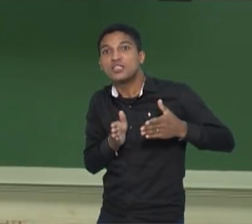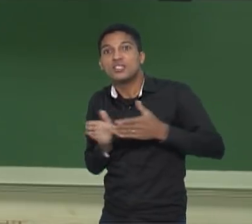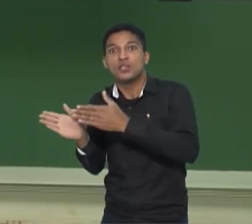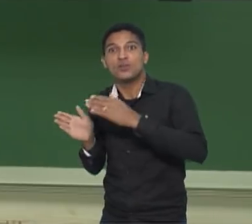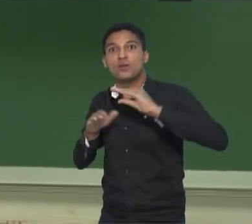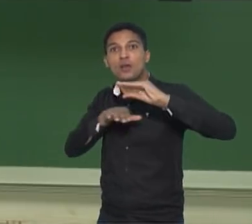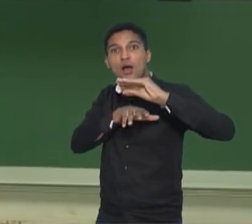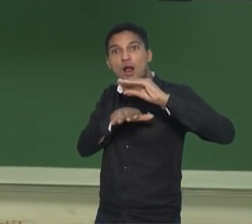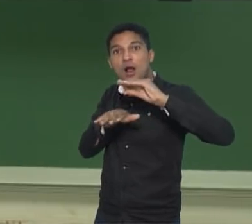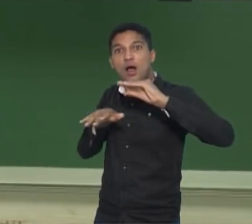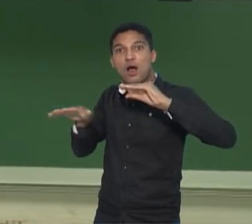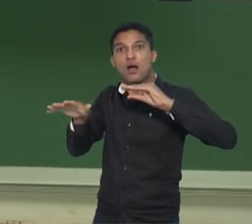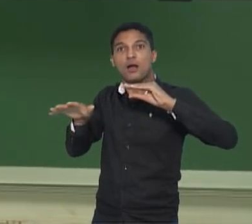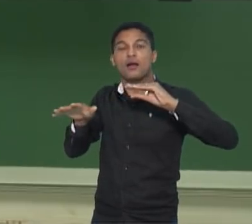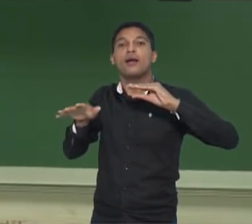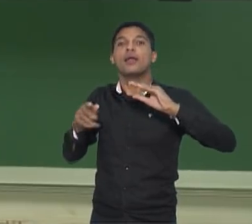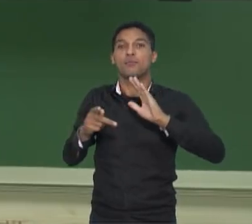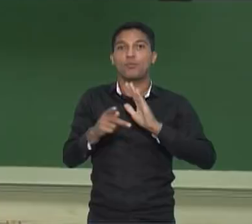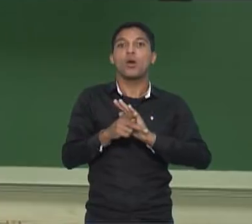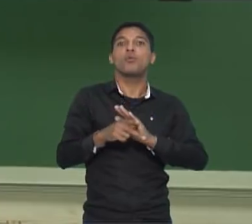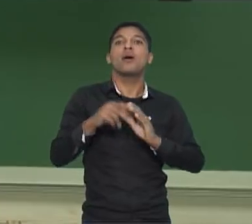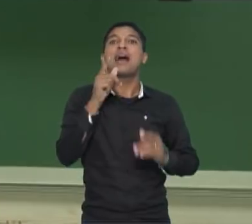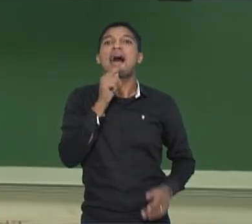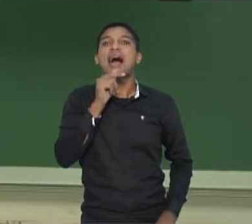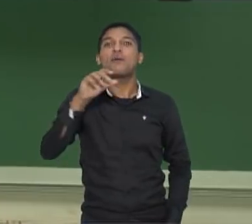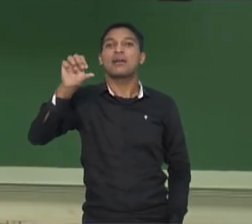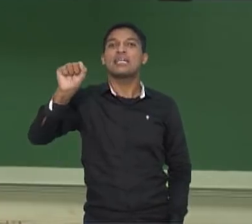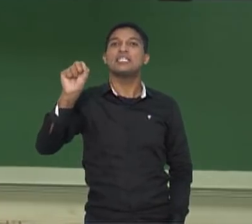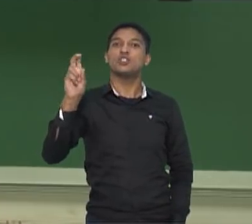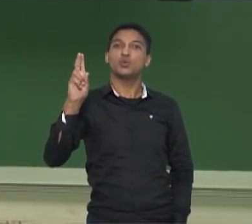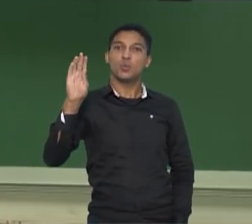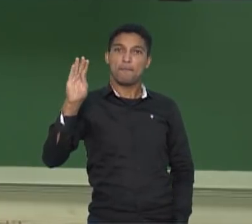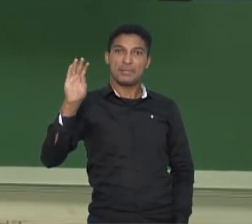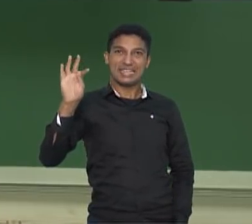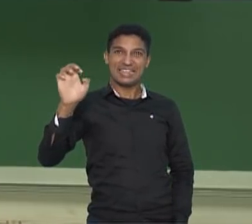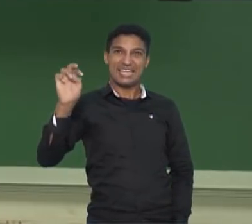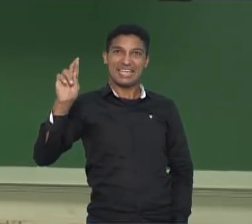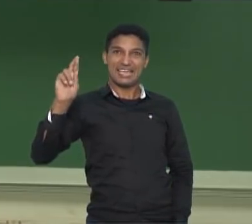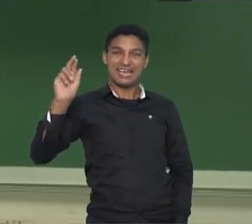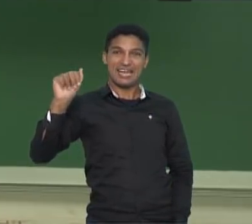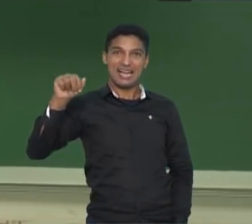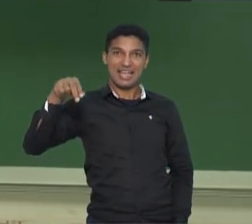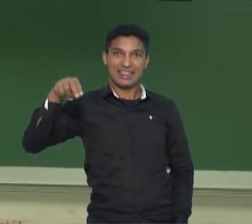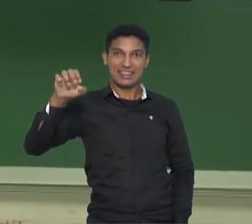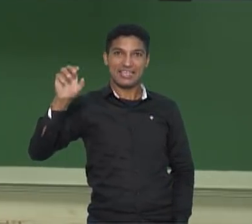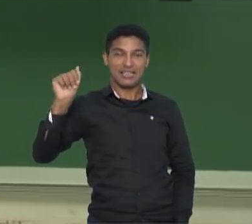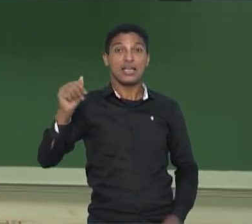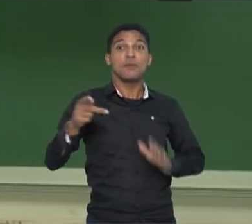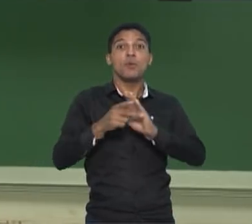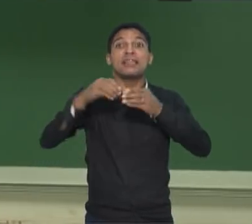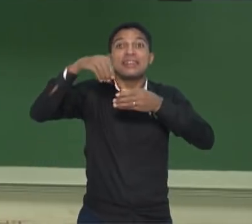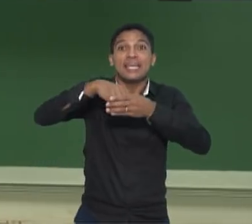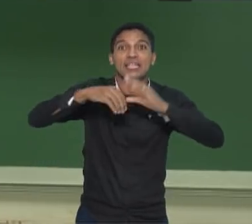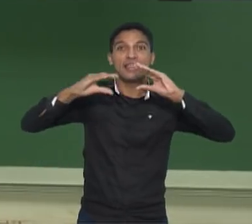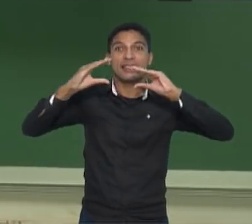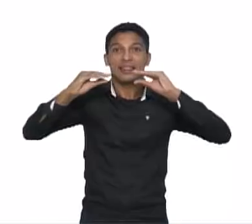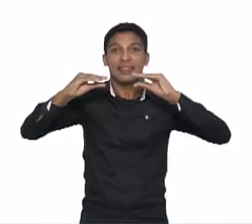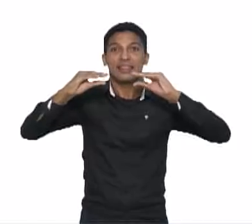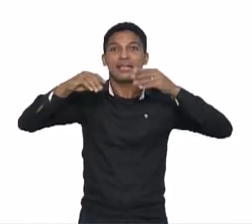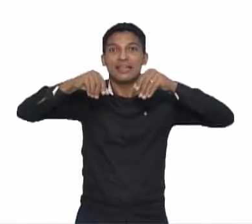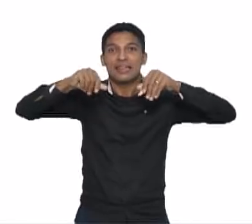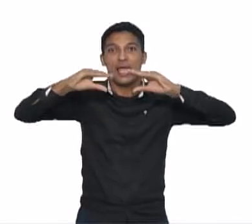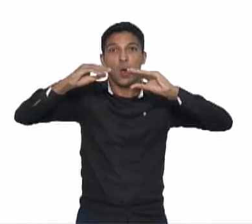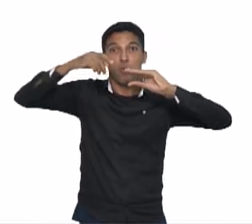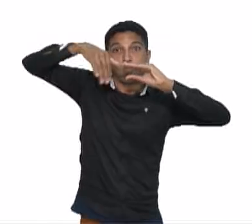exemplos, sim, de água subterrânea, ou seja, dentro da terra, dentro do solo. E temos a